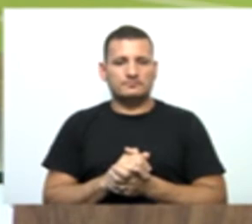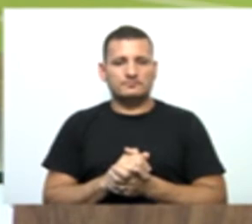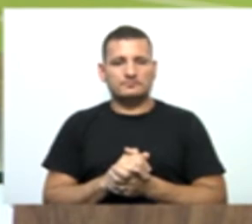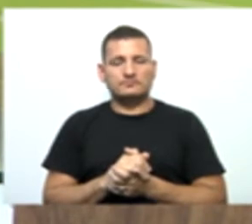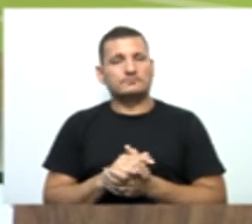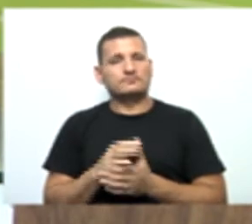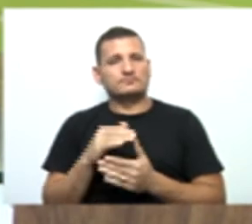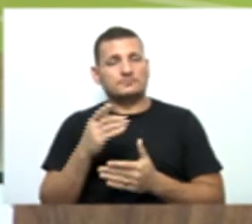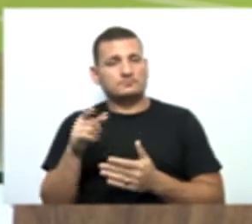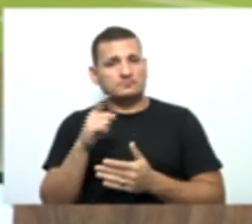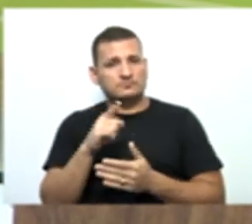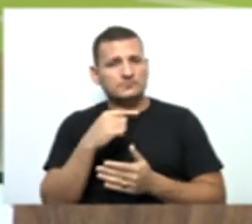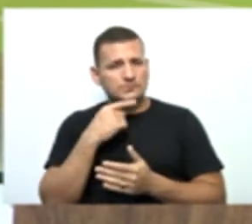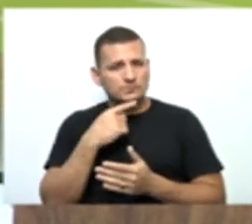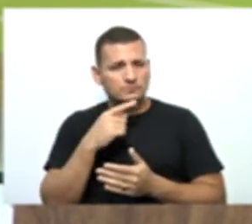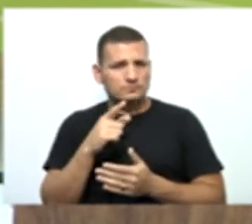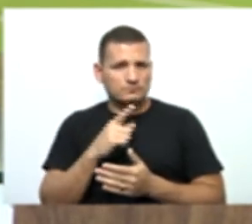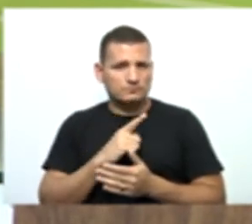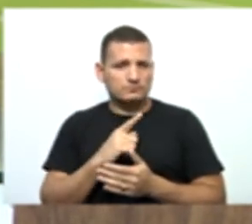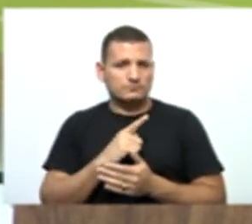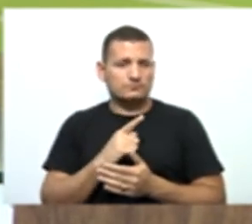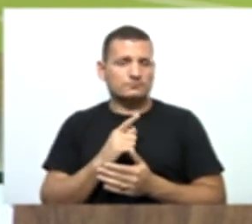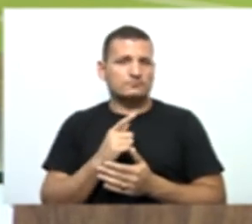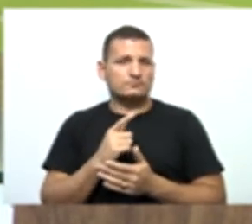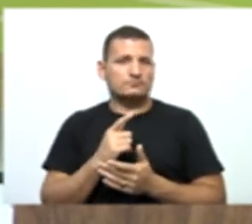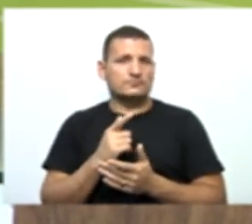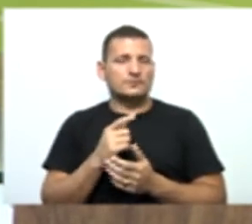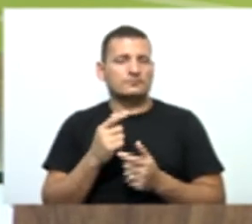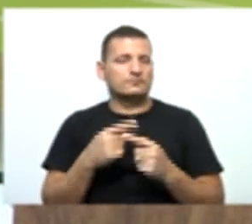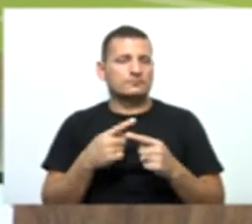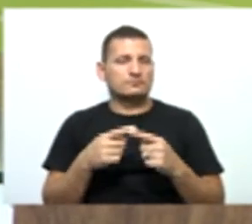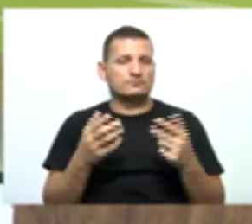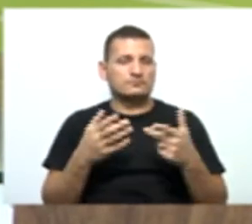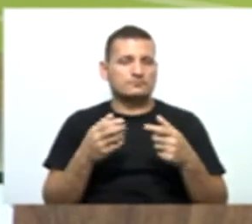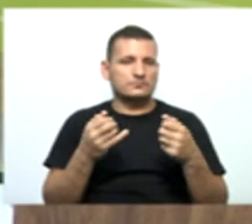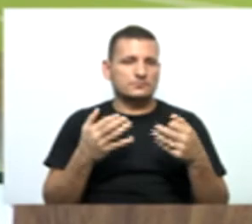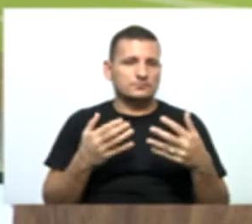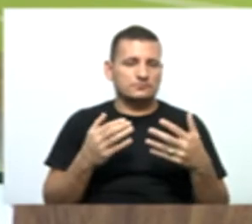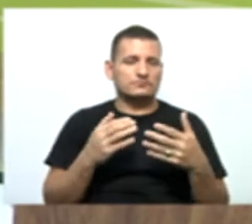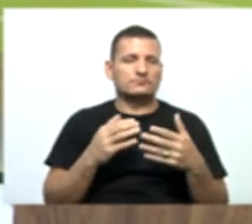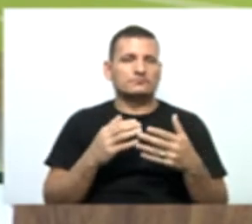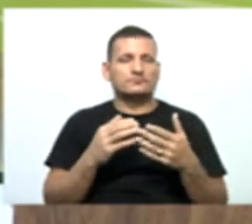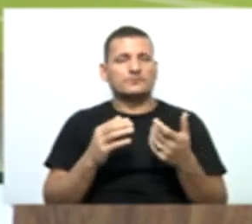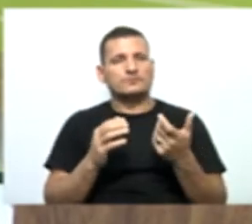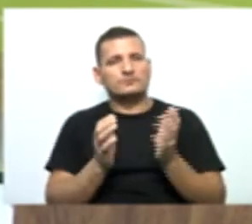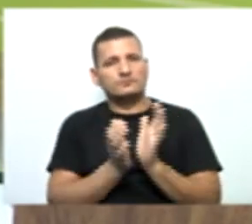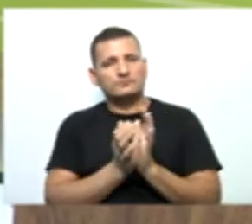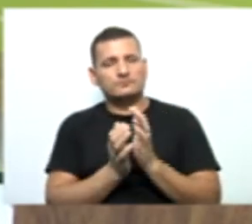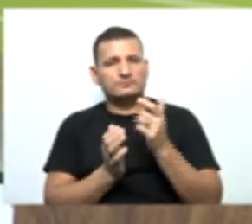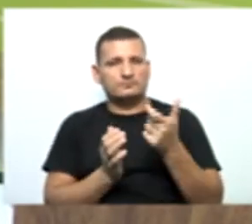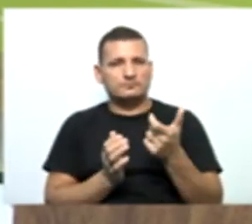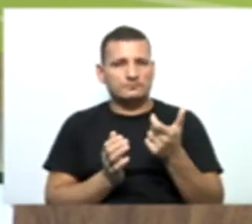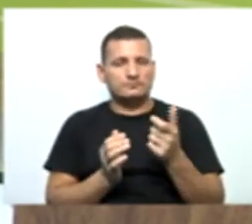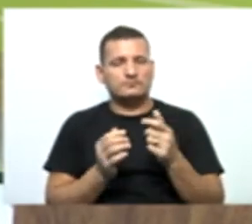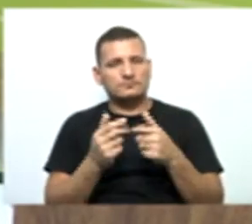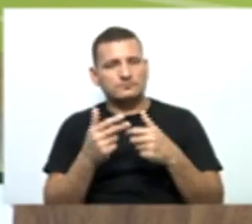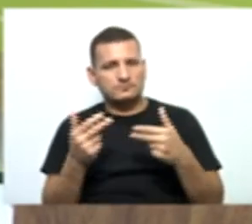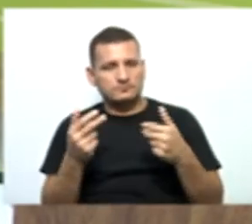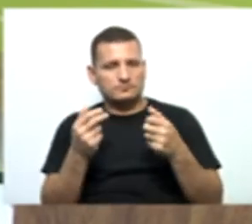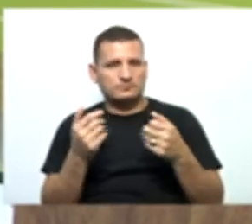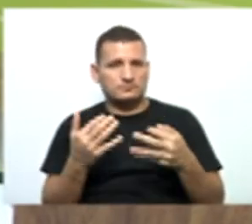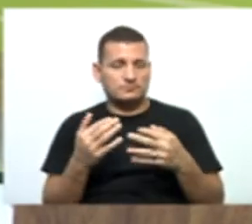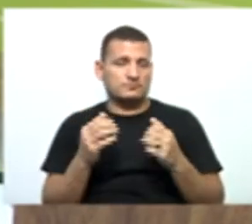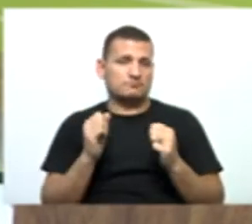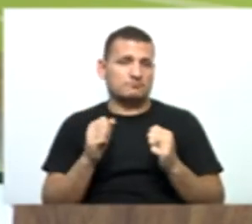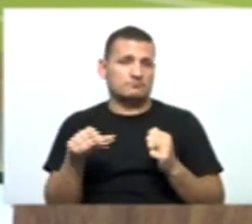Começou as dúvidas, já começou a parte de esclarecimento de classe e objeto, já podem mandar as dúvidas, é uma parte muito importante,